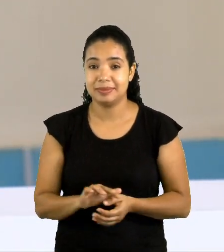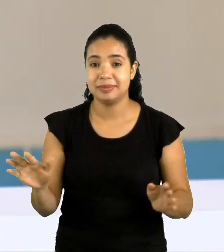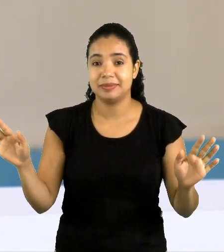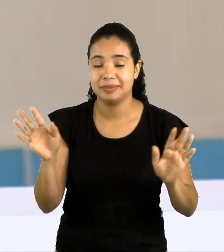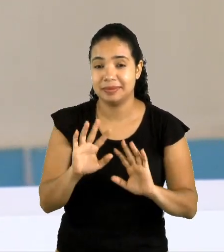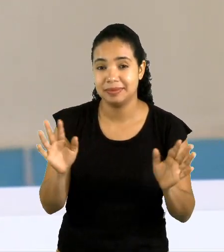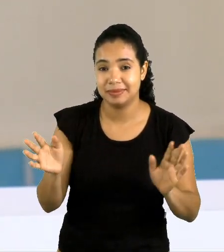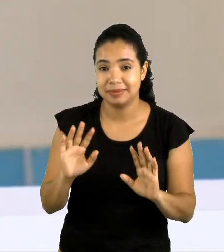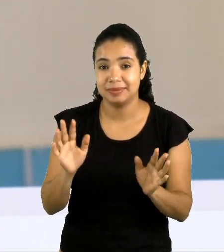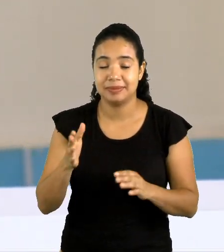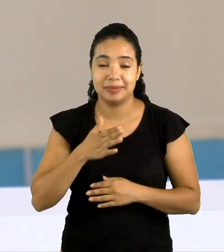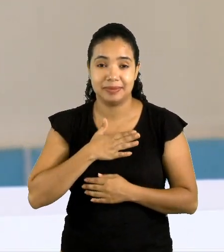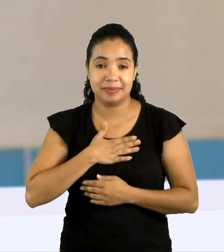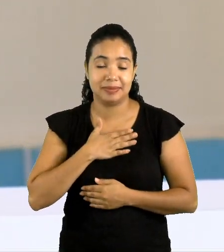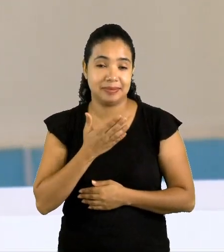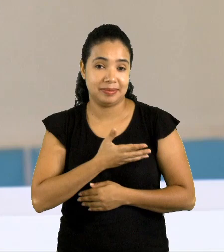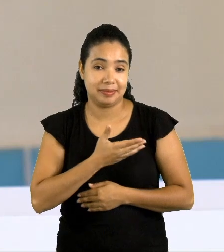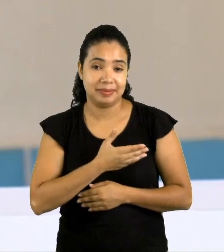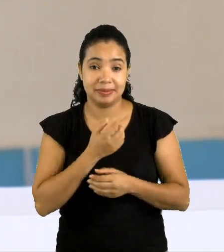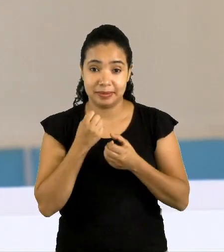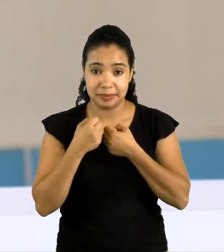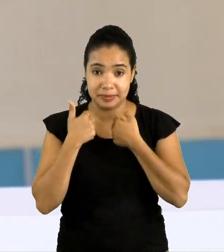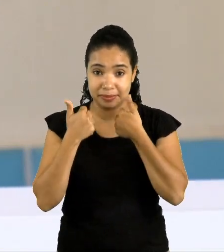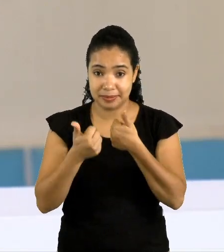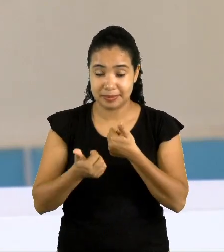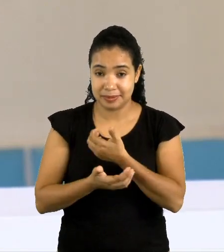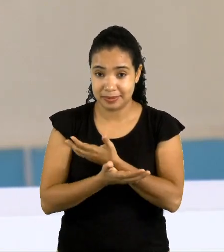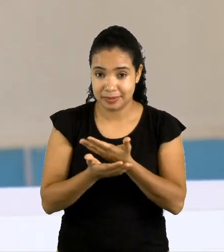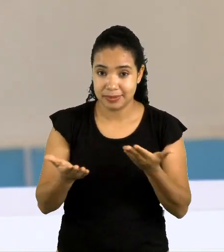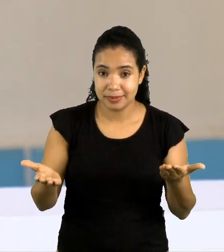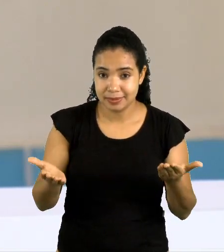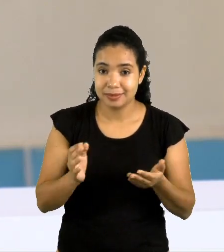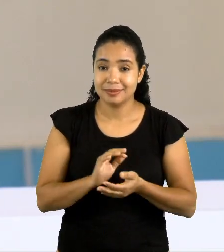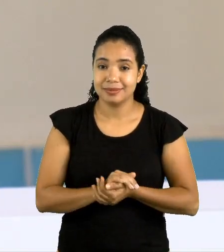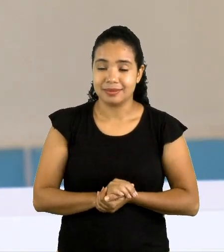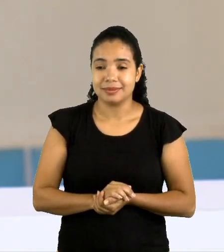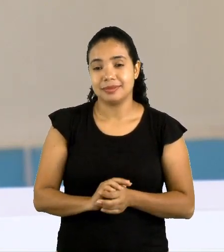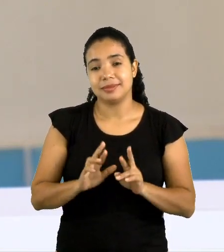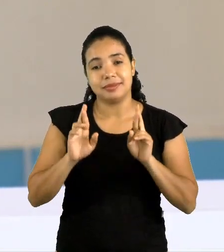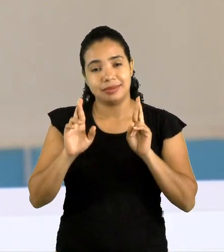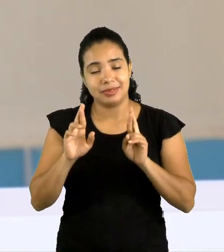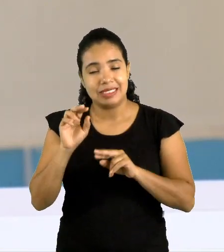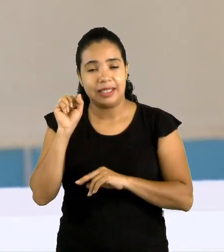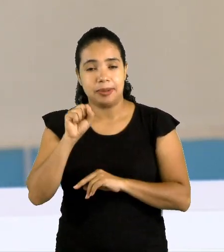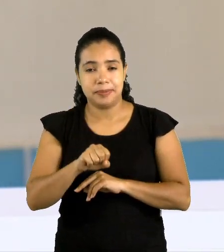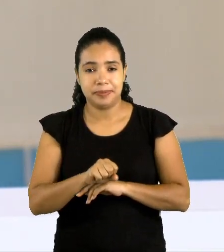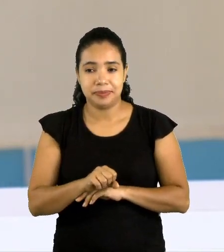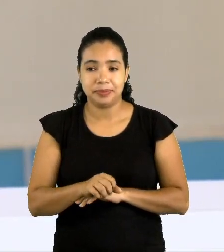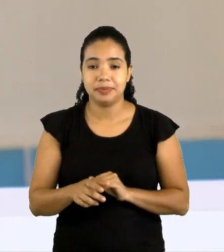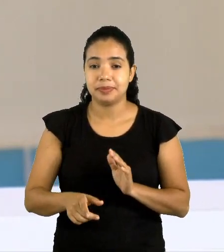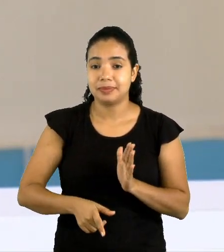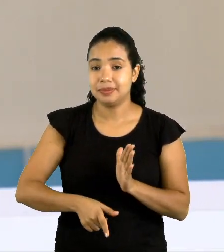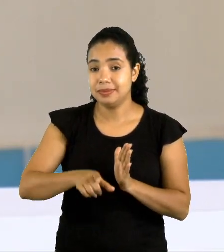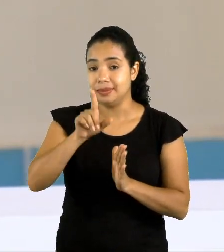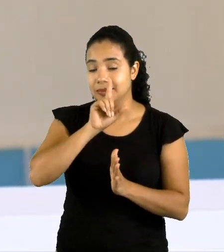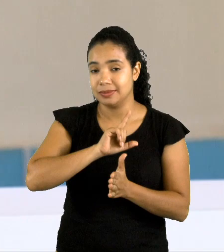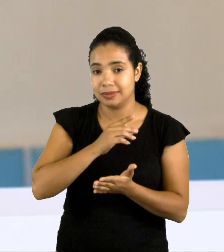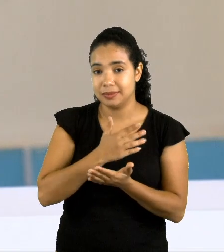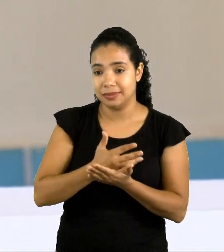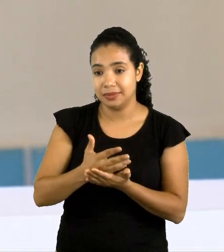Olá, meus amiguinhos! Tudo bem com vocês? Espero que sim! Antes de iniciar